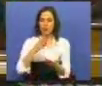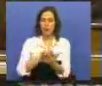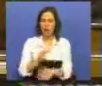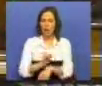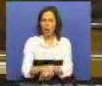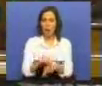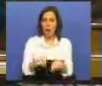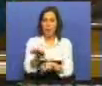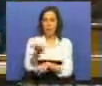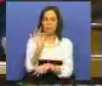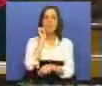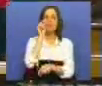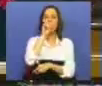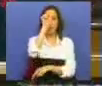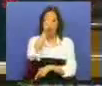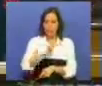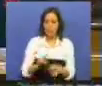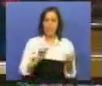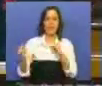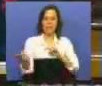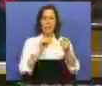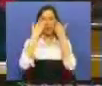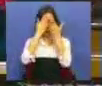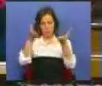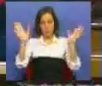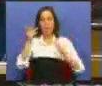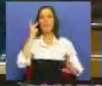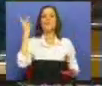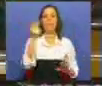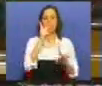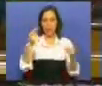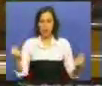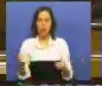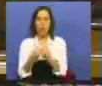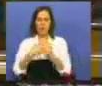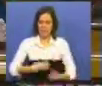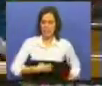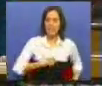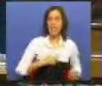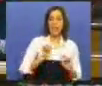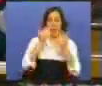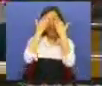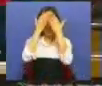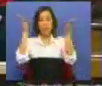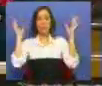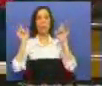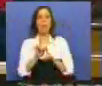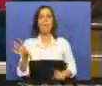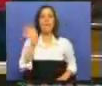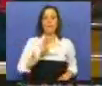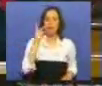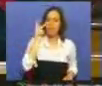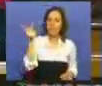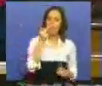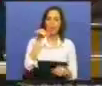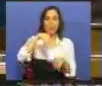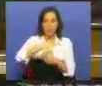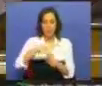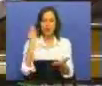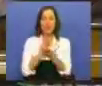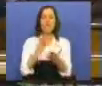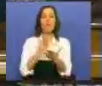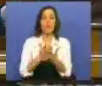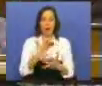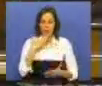logo. Elegendo os órgãos, fazendo o debate democrático, vivendo com o conflito. A ideia de que a democracia, enquanto forma de vivência para as escolas,